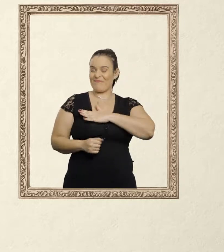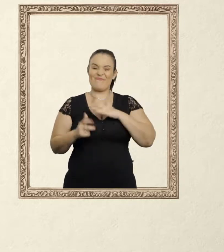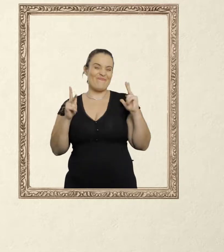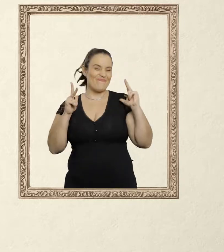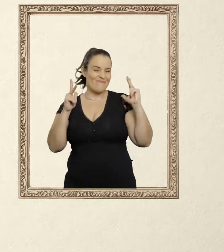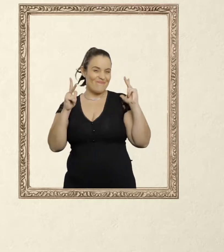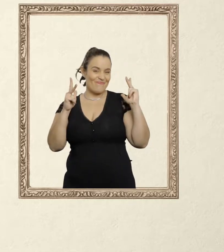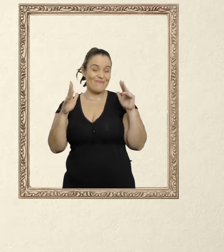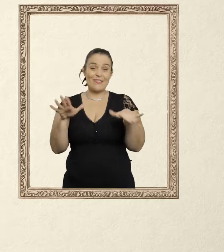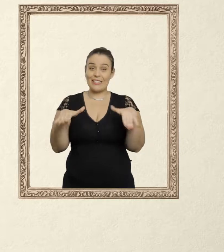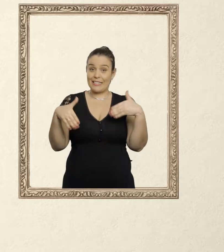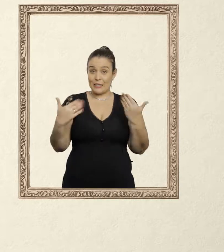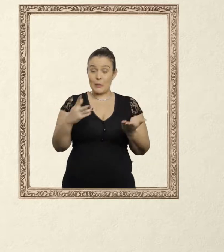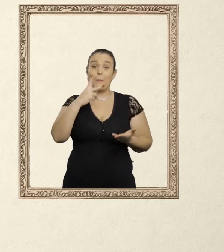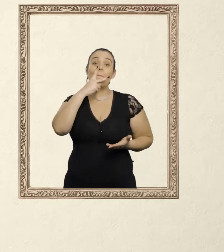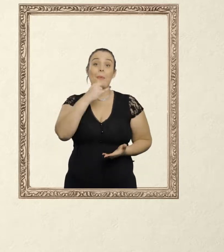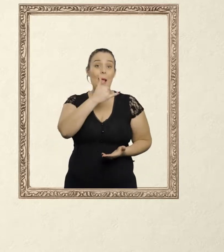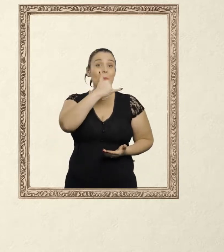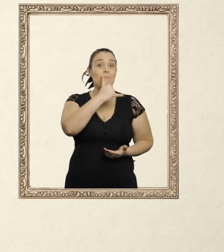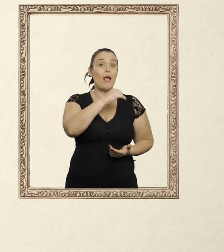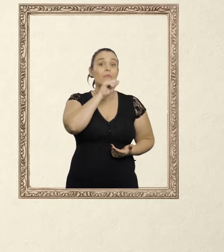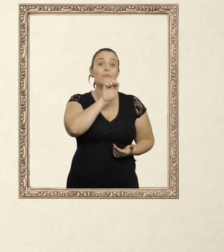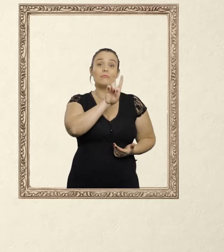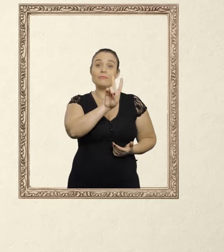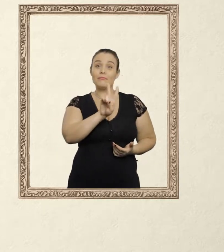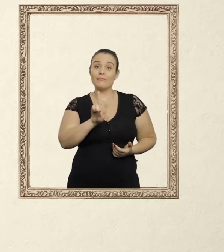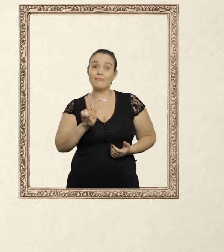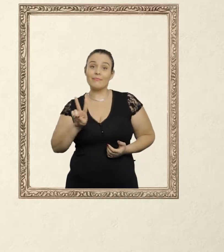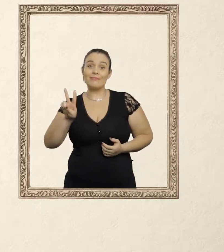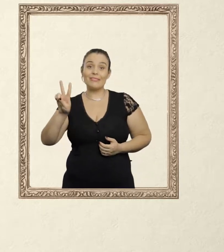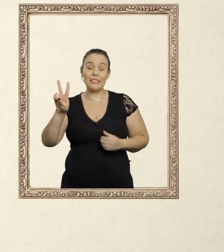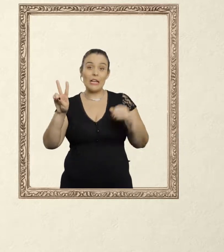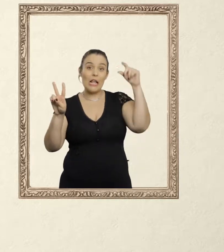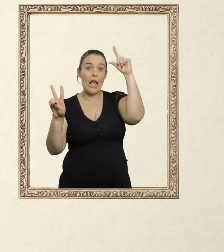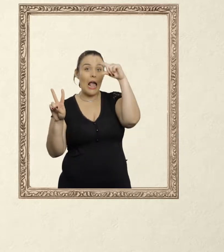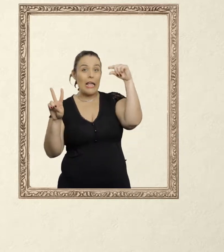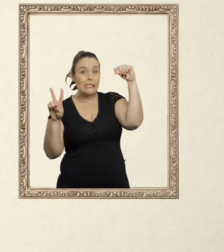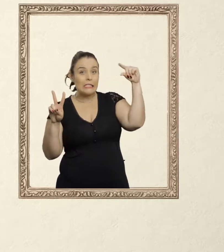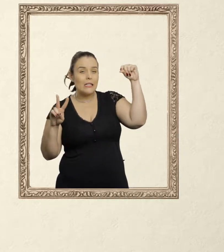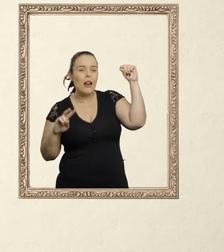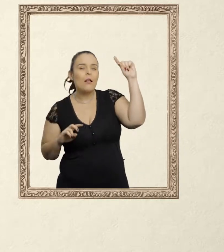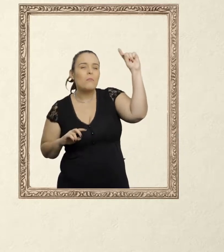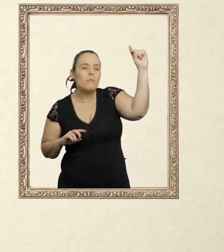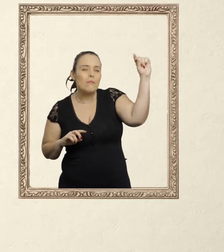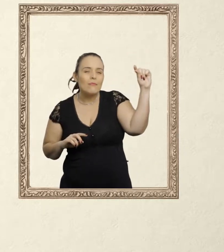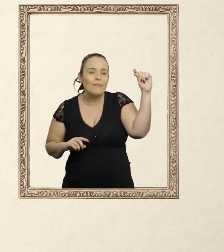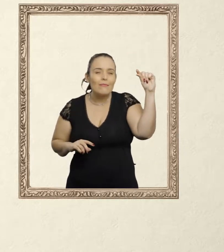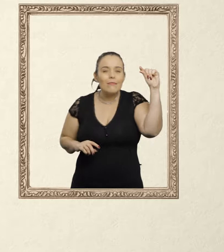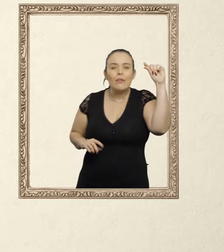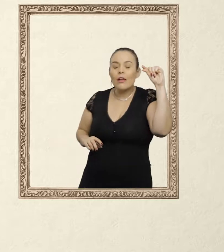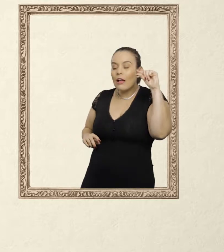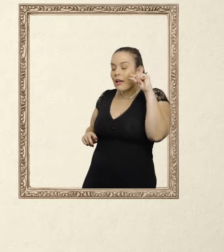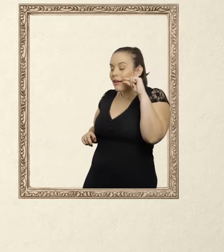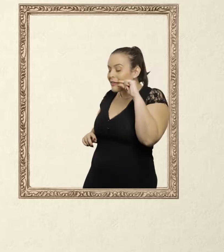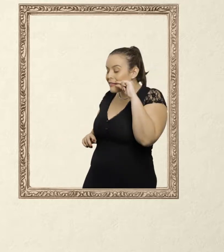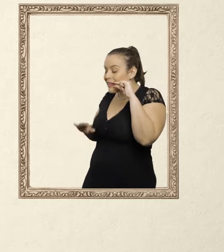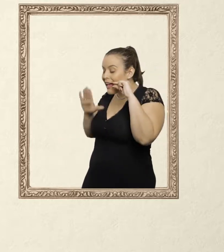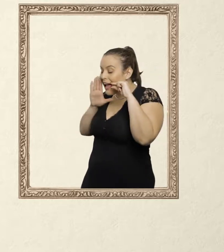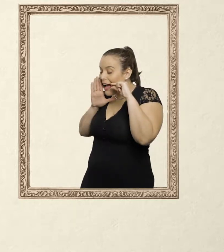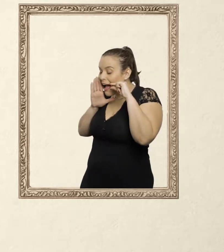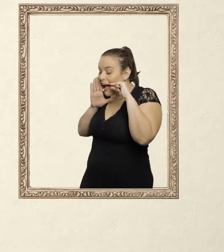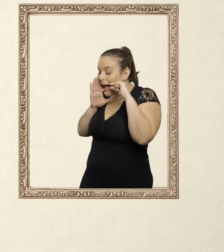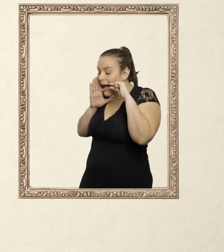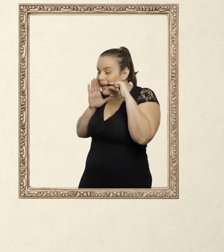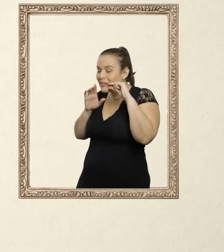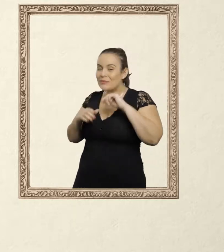se divertir. Por isso, quando o senhor e a Sra. Darling entraram na casa do vizinho, a menor das estrelas da Via